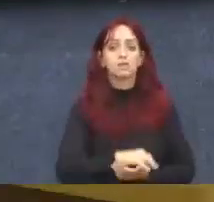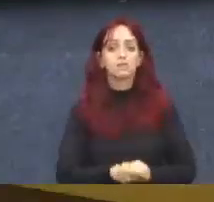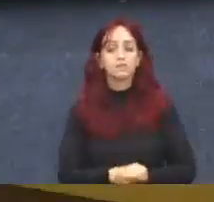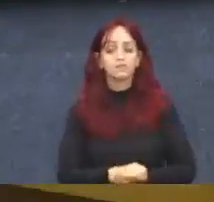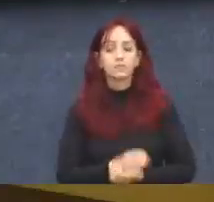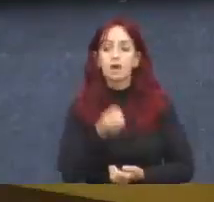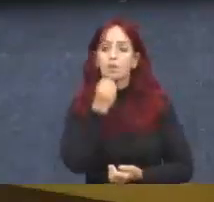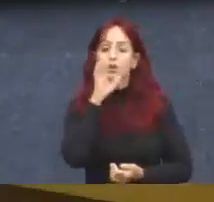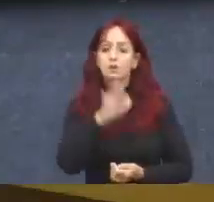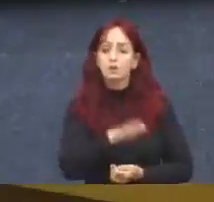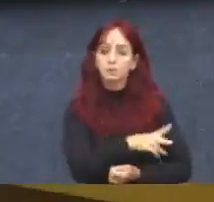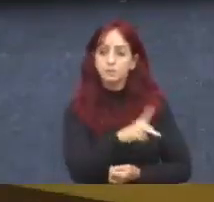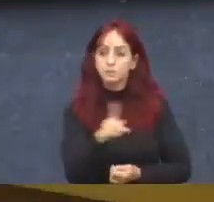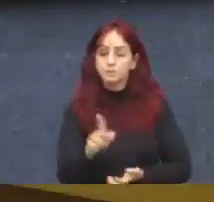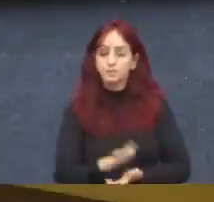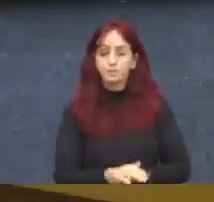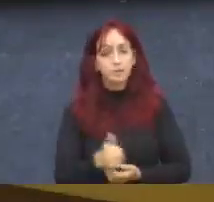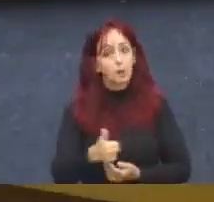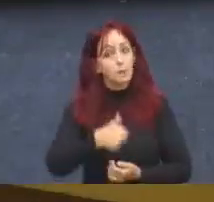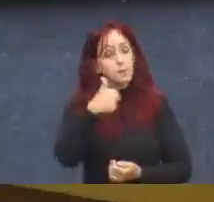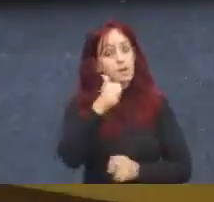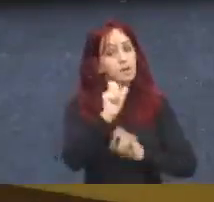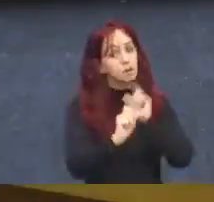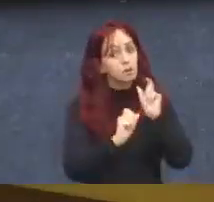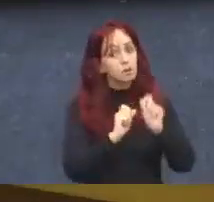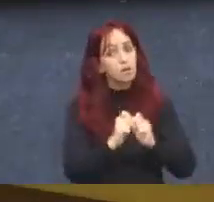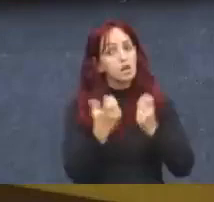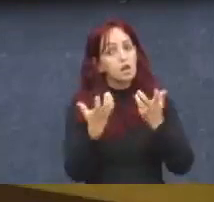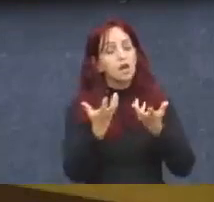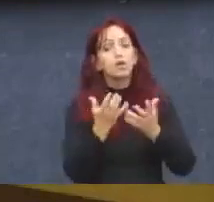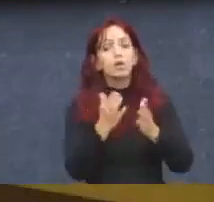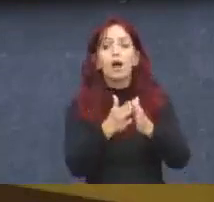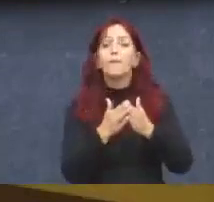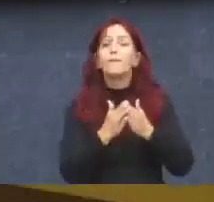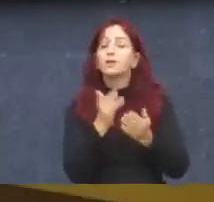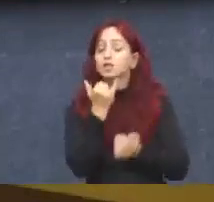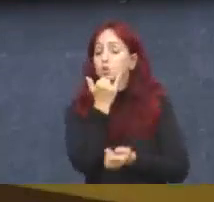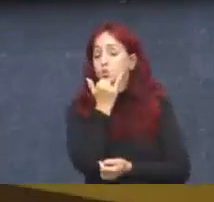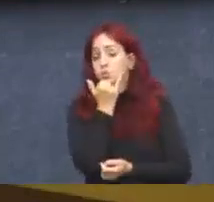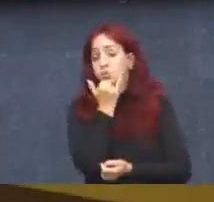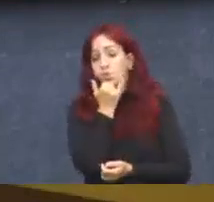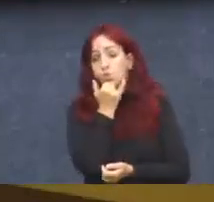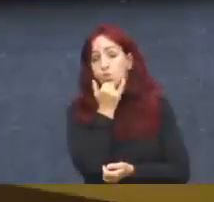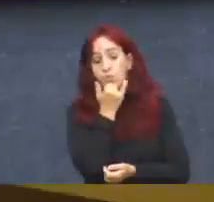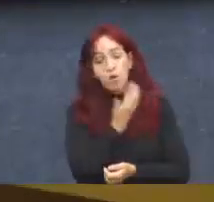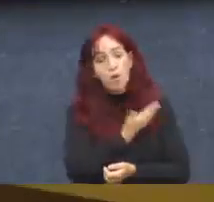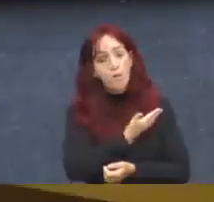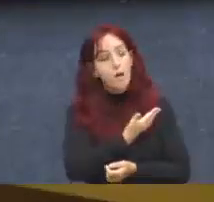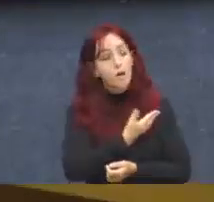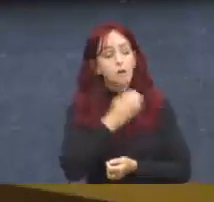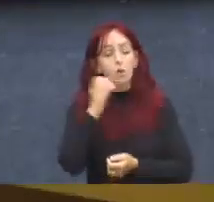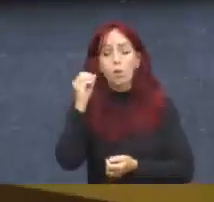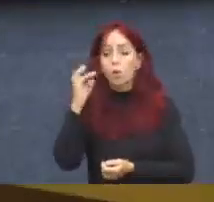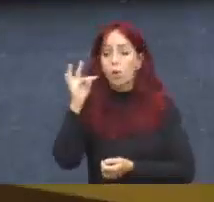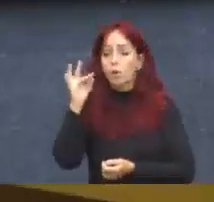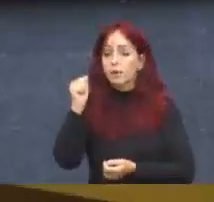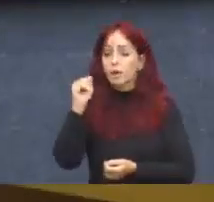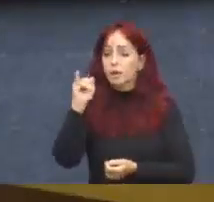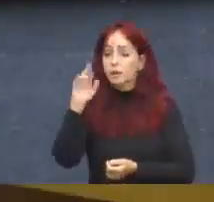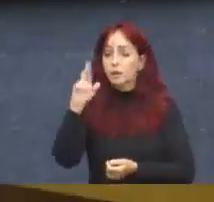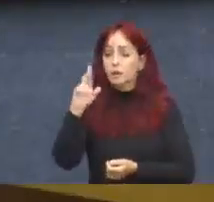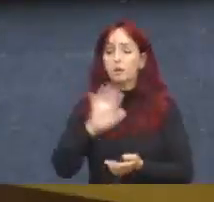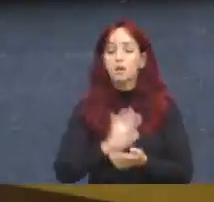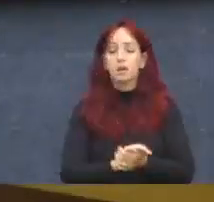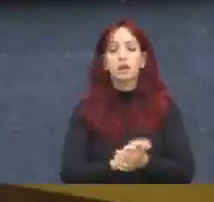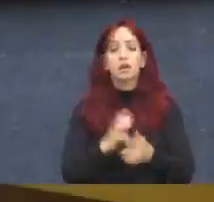Boa tarde, presidente. Primeiro, eu quero fazer um pedido de desculpas ao meu amigo Altair Gomes, pelo